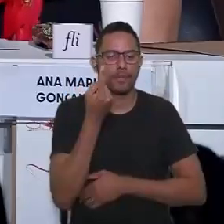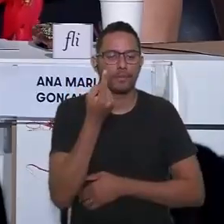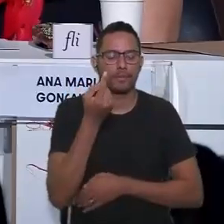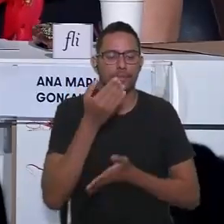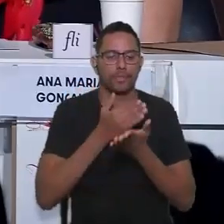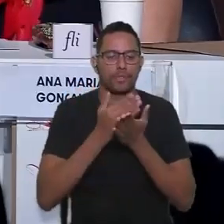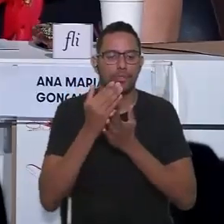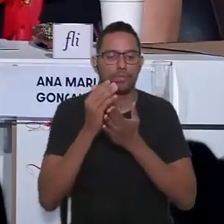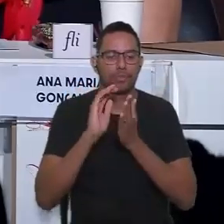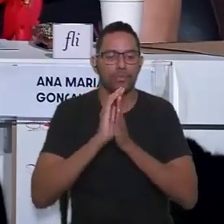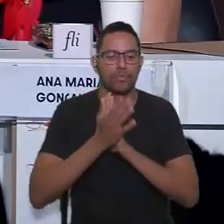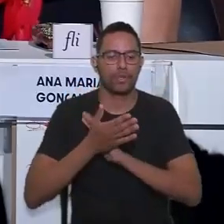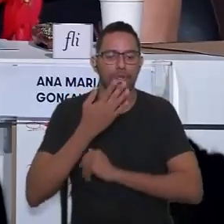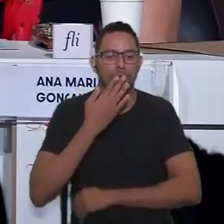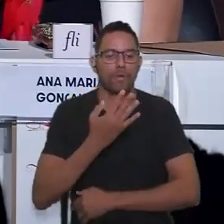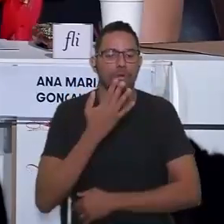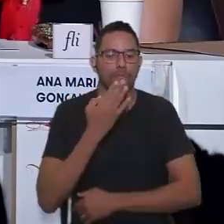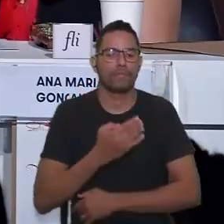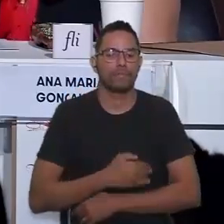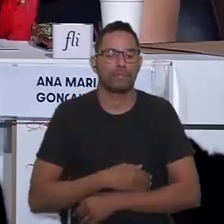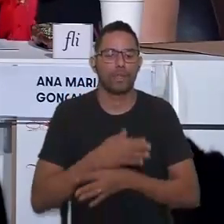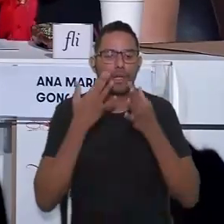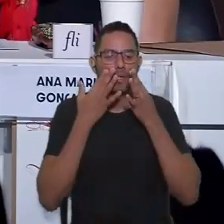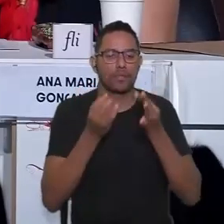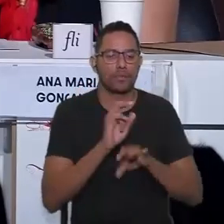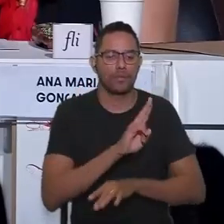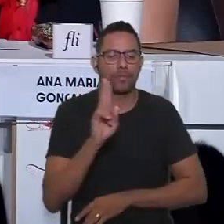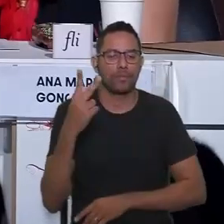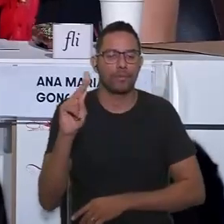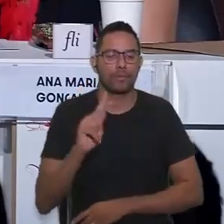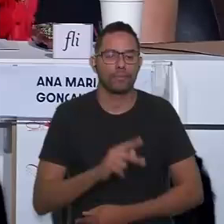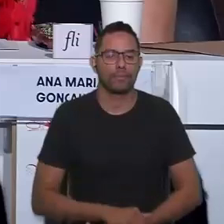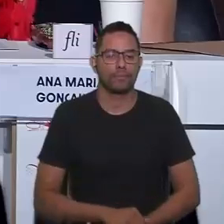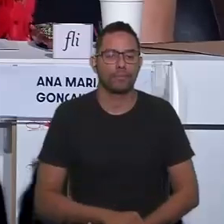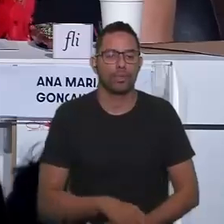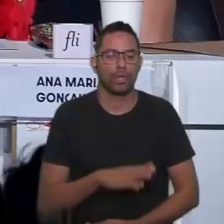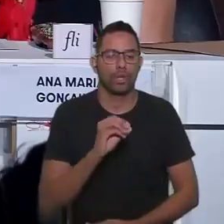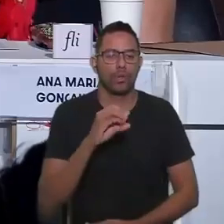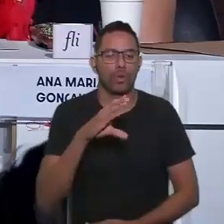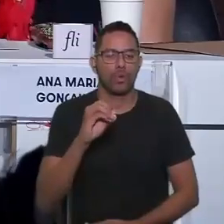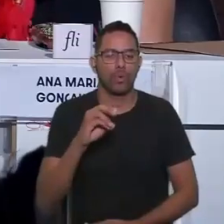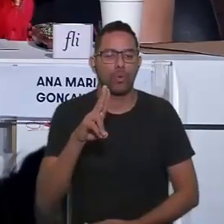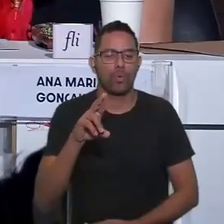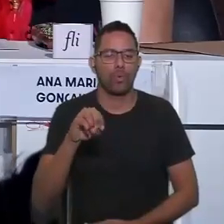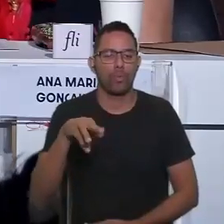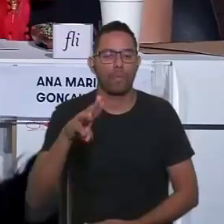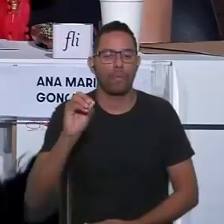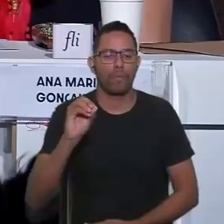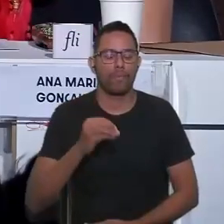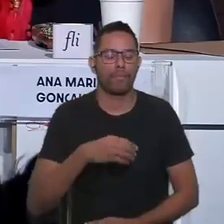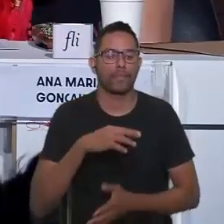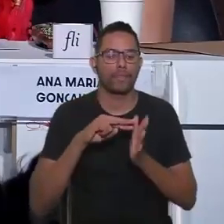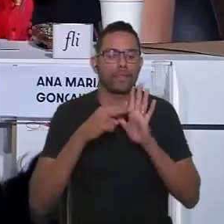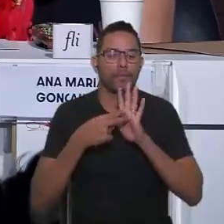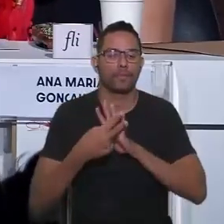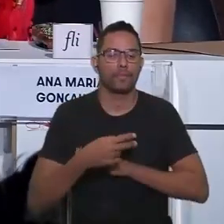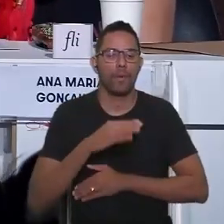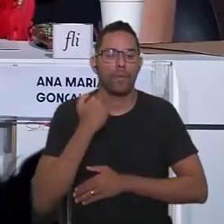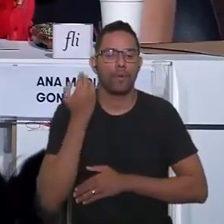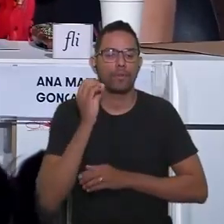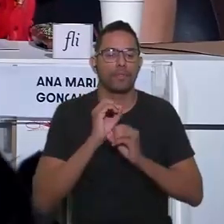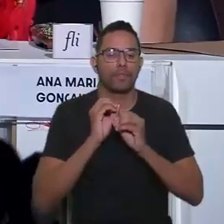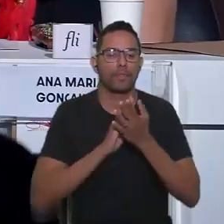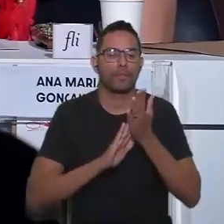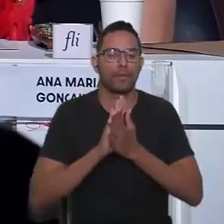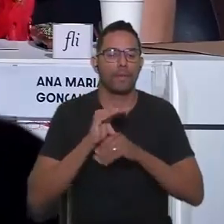no início de um defeito de cor? Presta atenção no nome delas. Kokumo, que significa não